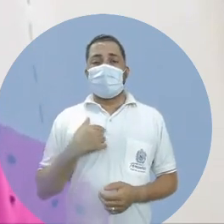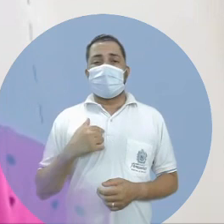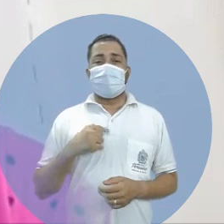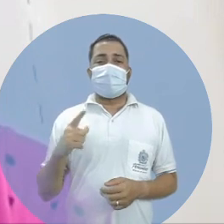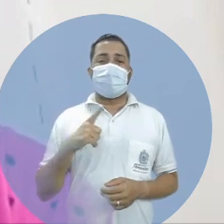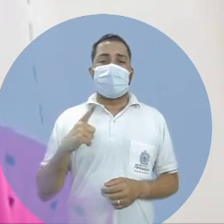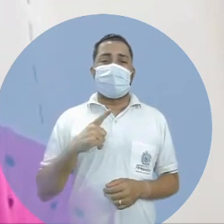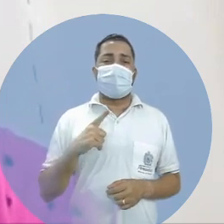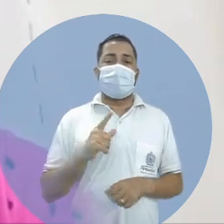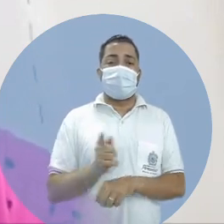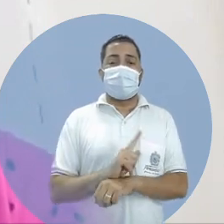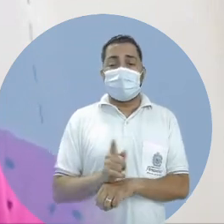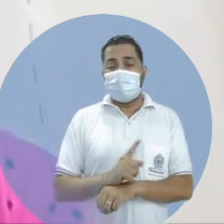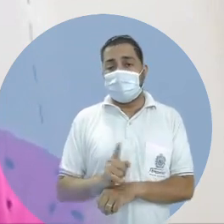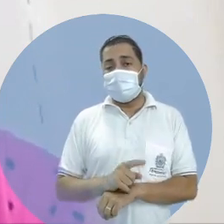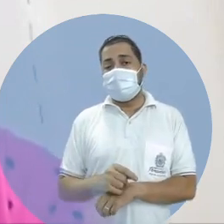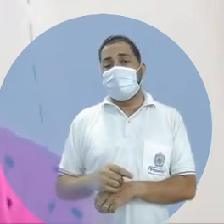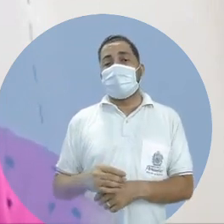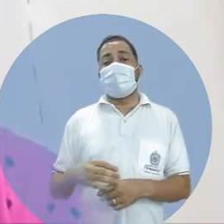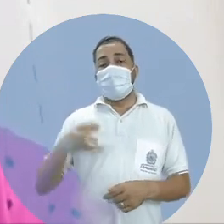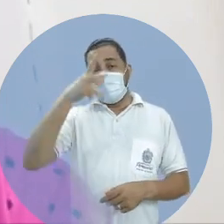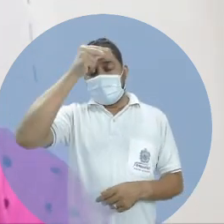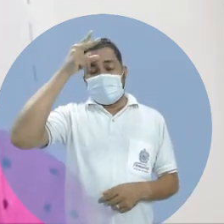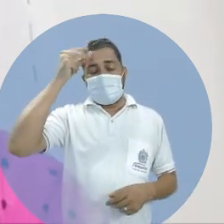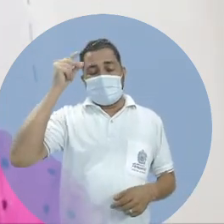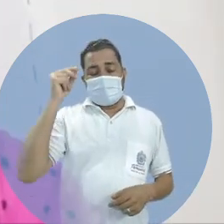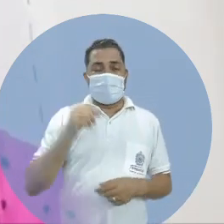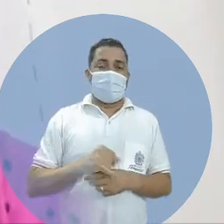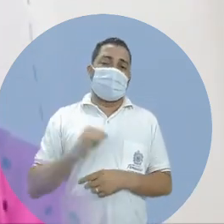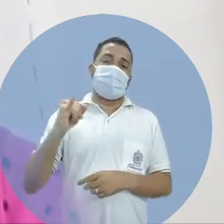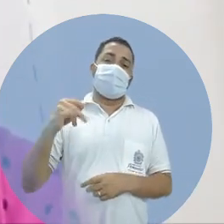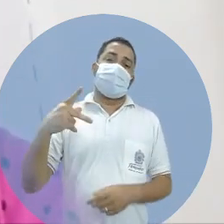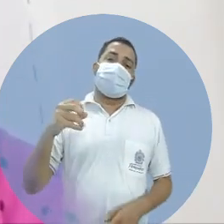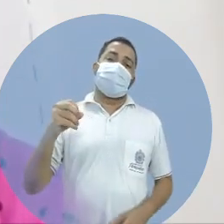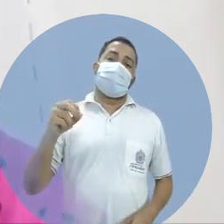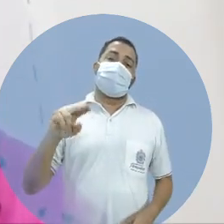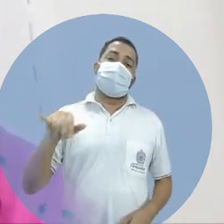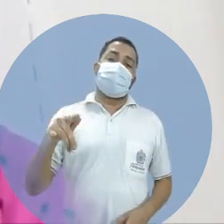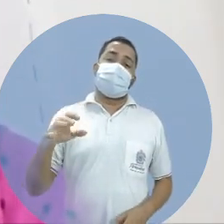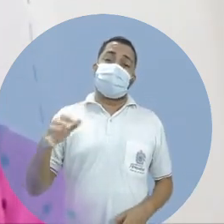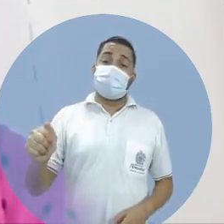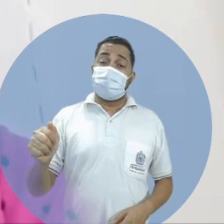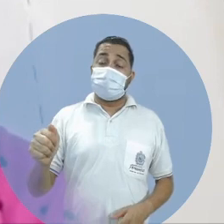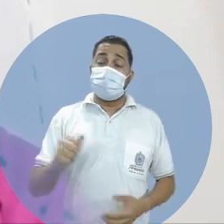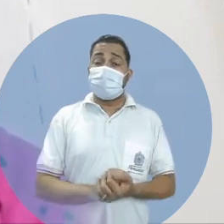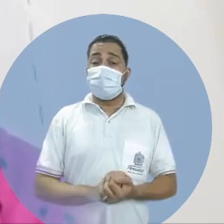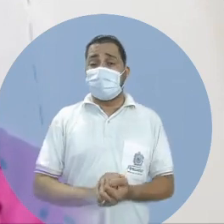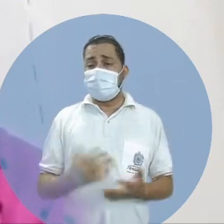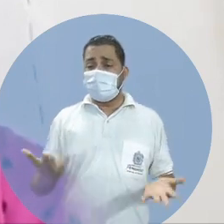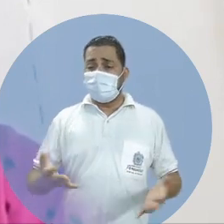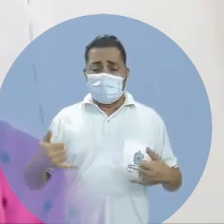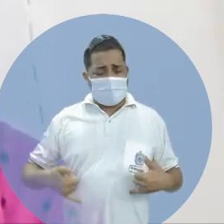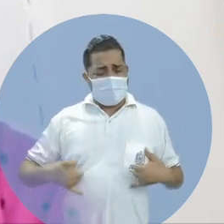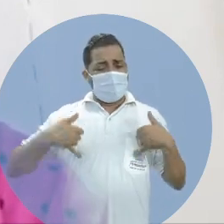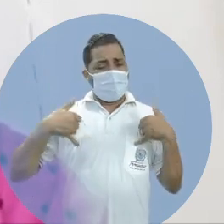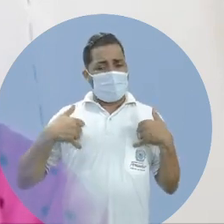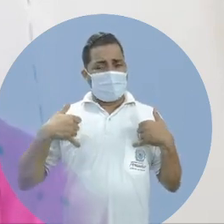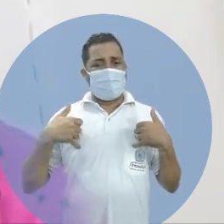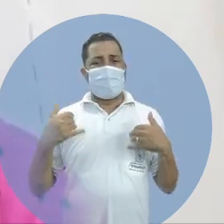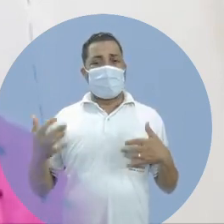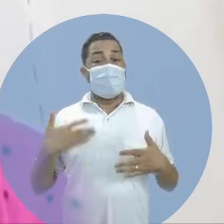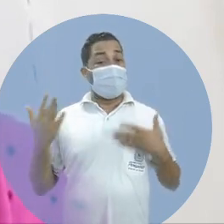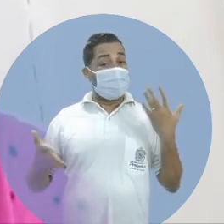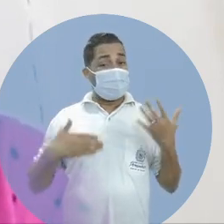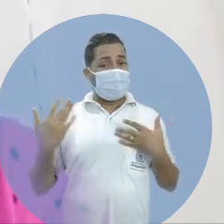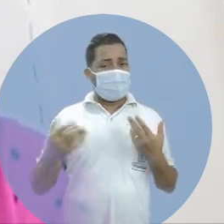município do Ipojuca, região metropolitana do Recife. Para mim é uma grande honra, uma grande alegria estar representando inúmeras mulheres, em